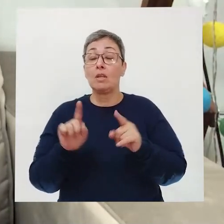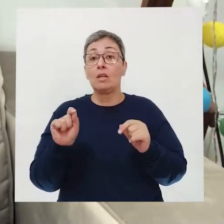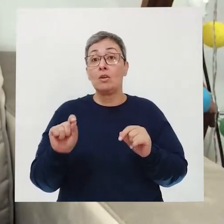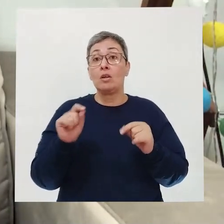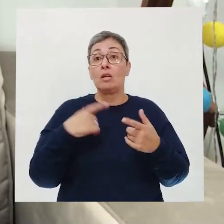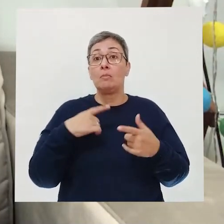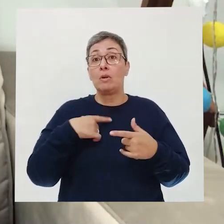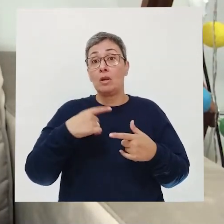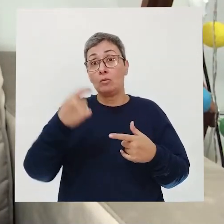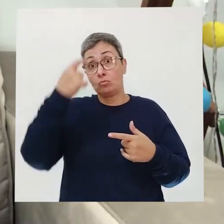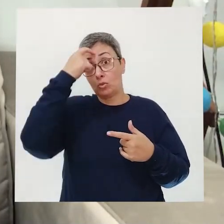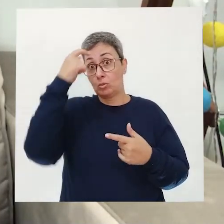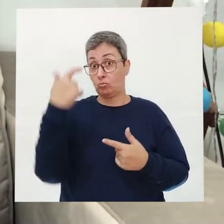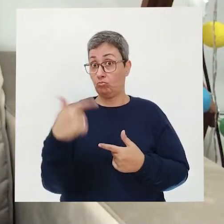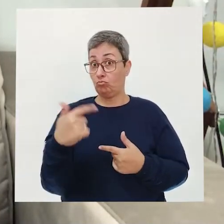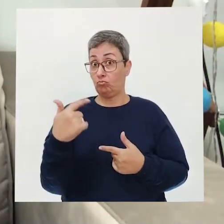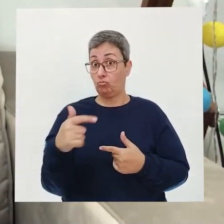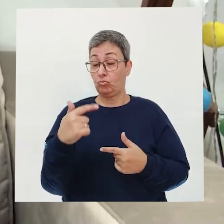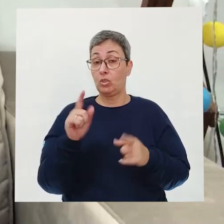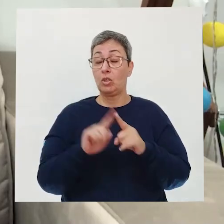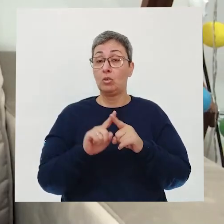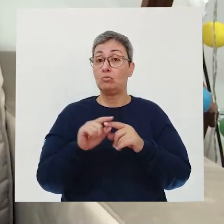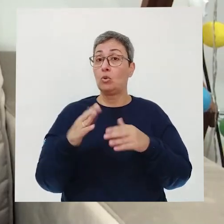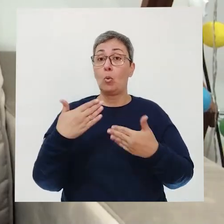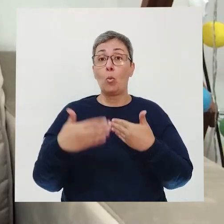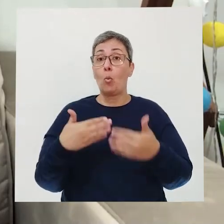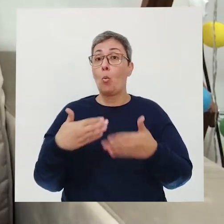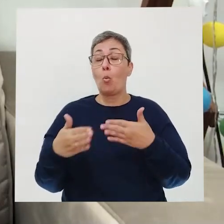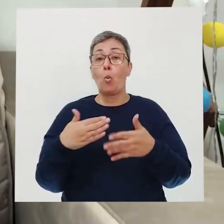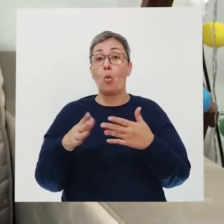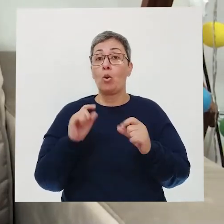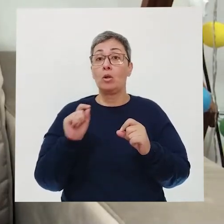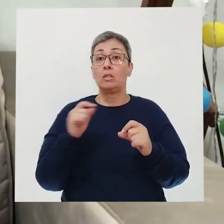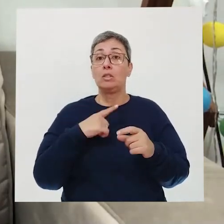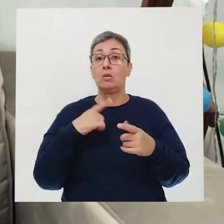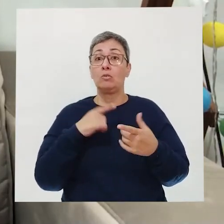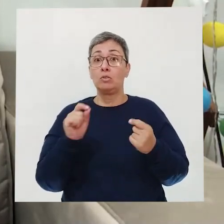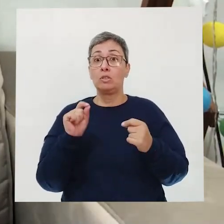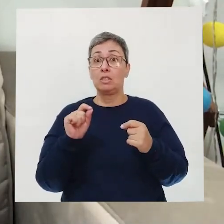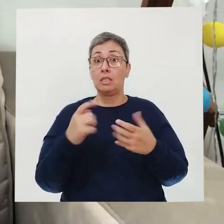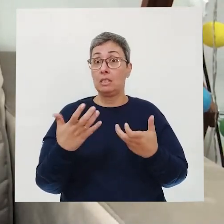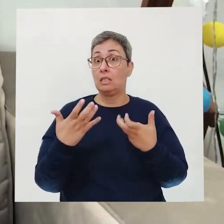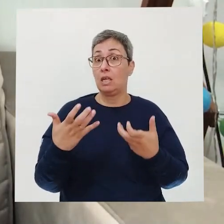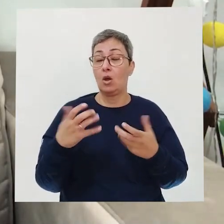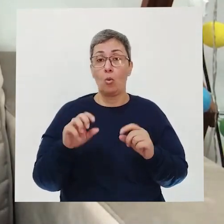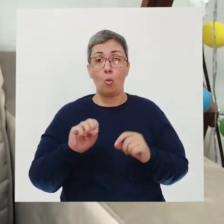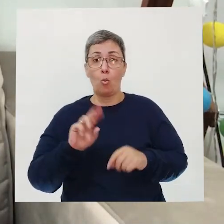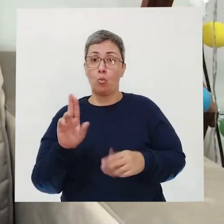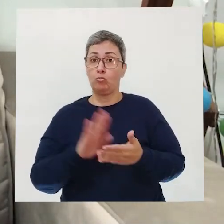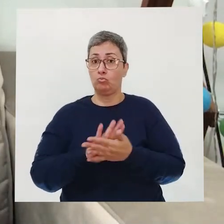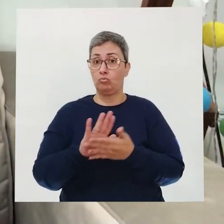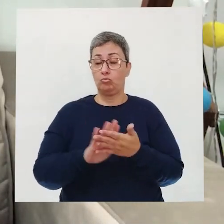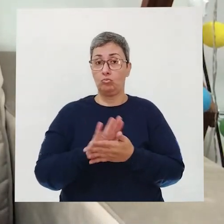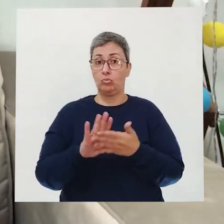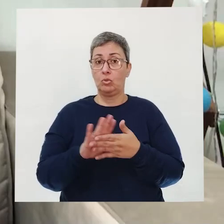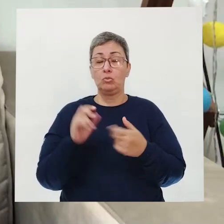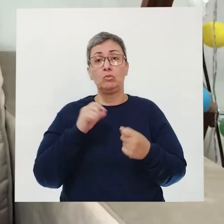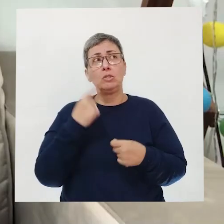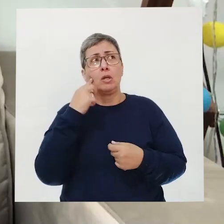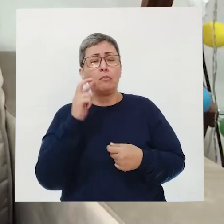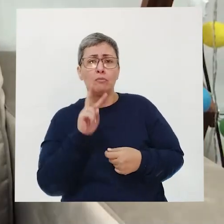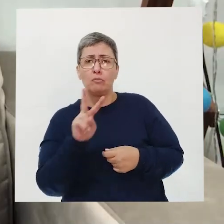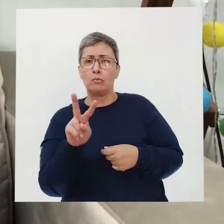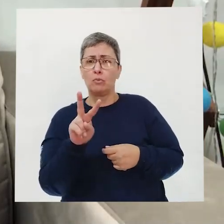até inconscientemente, tá? Independente de você dar o comando ou não. Por exemplo, se você